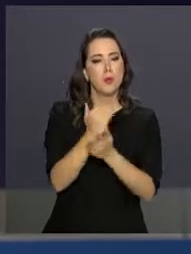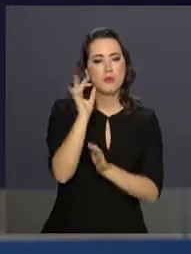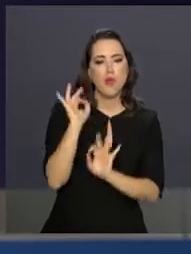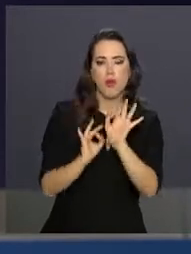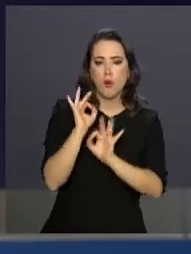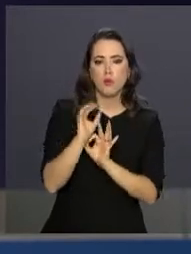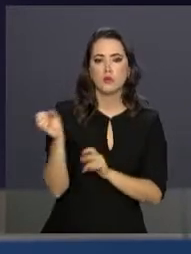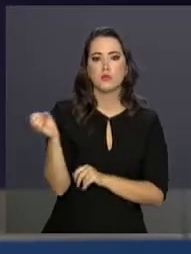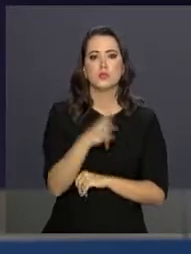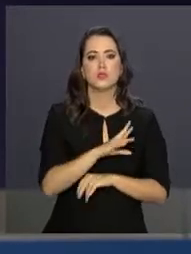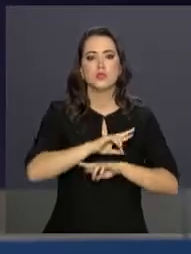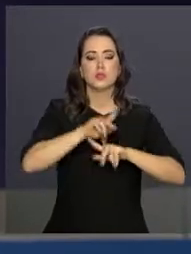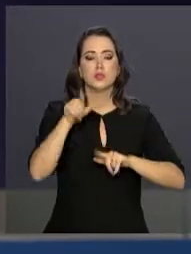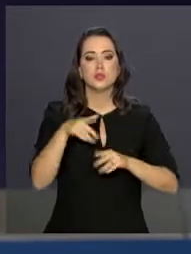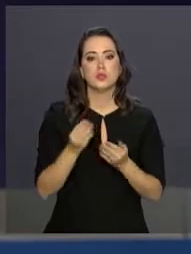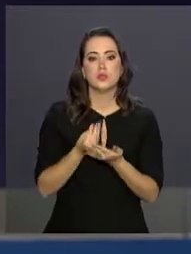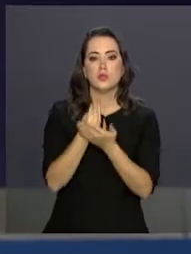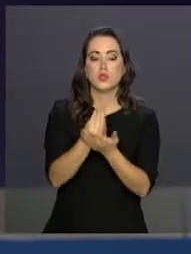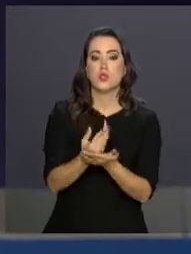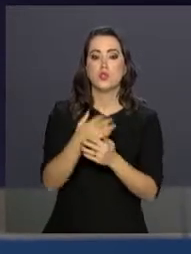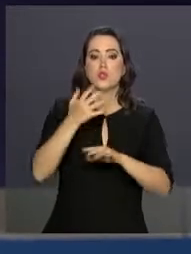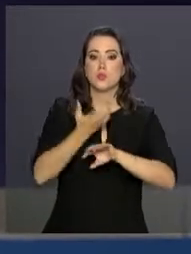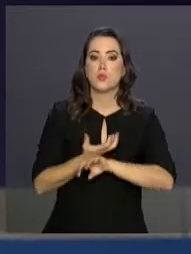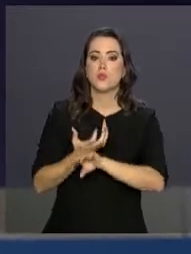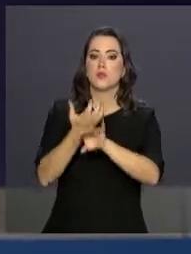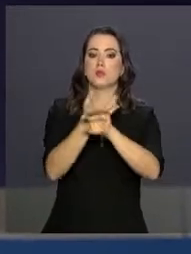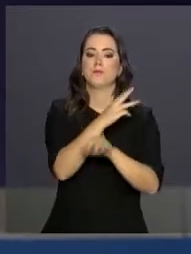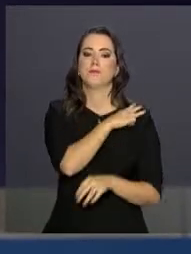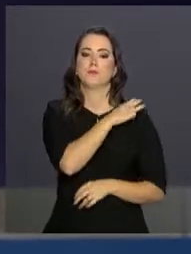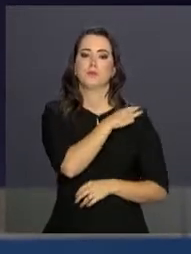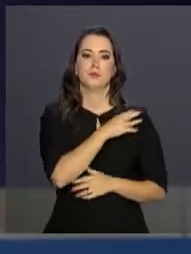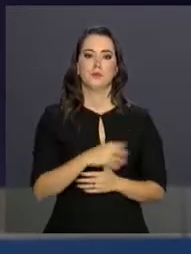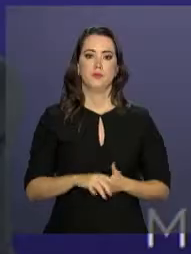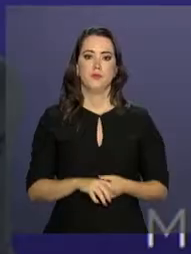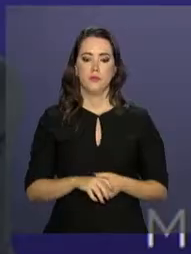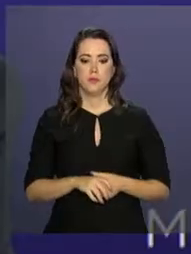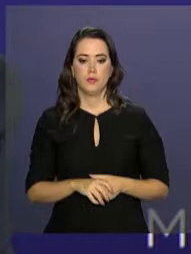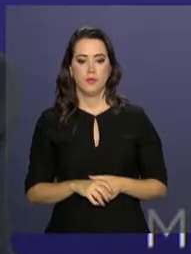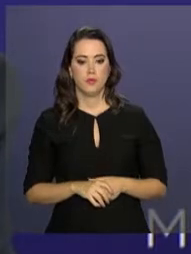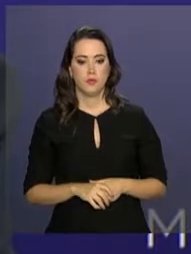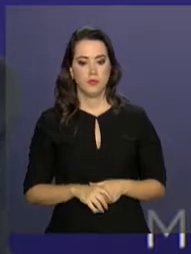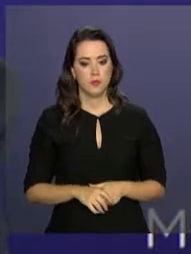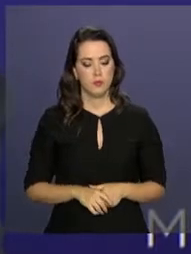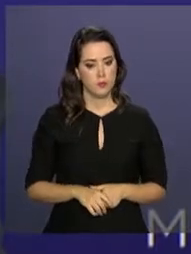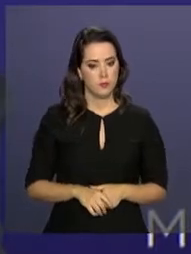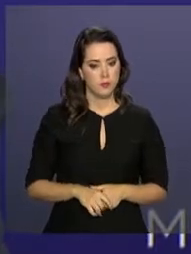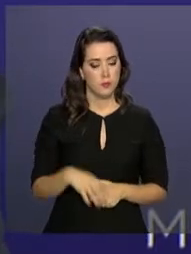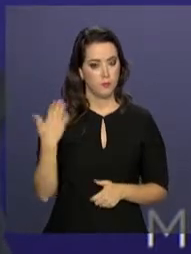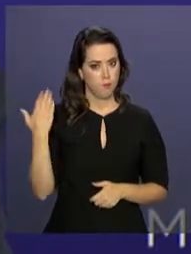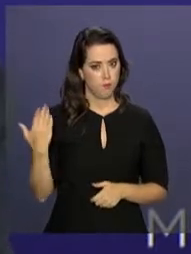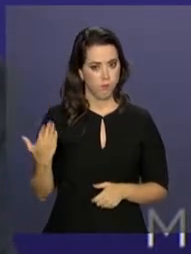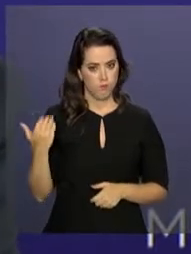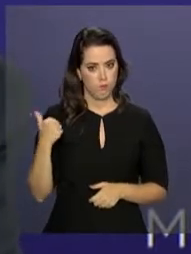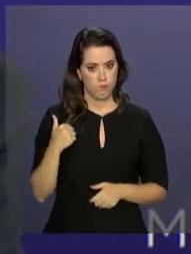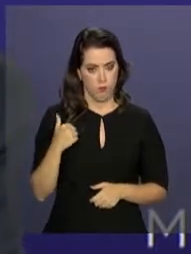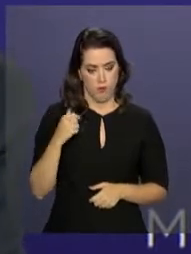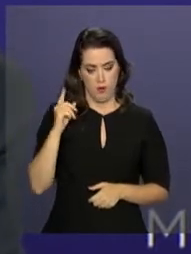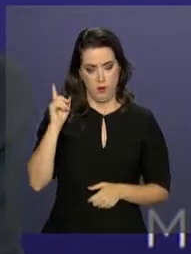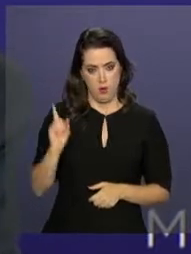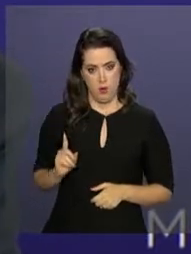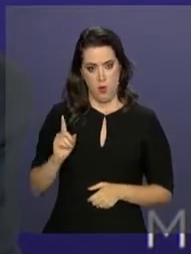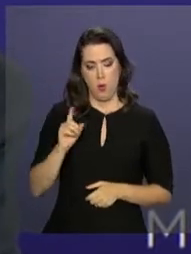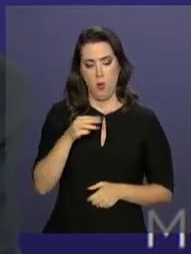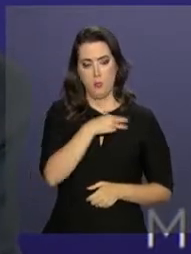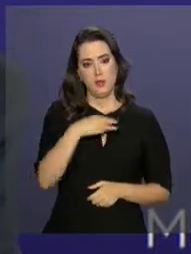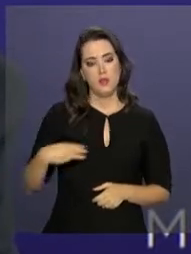organizar as novas formas de oferta para o ensino médio o ministro da educação adiantou que